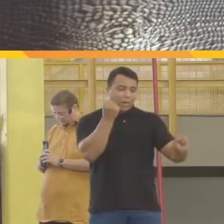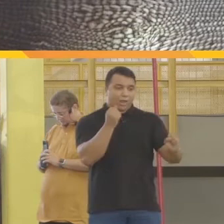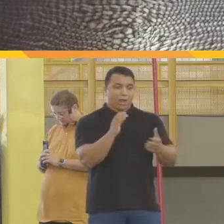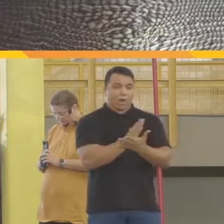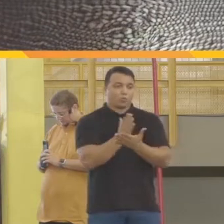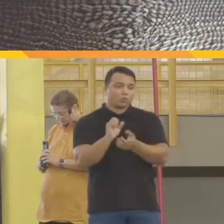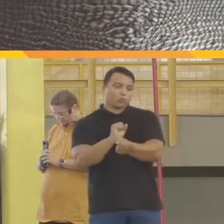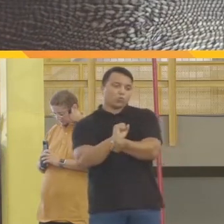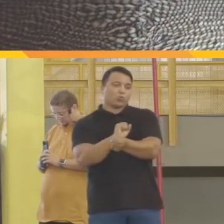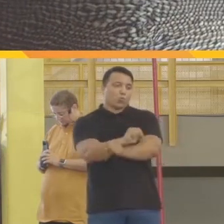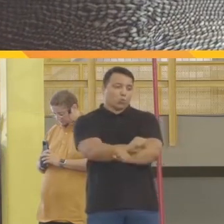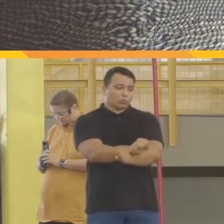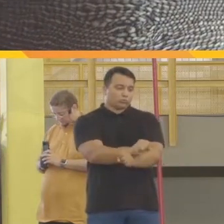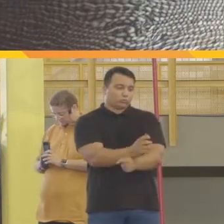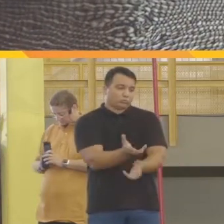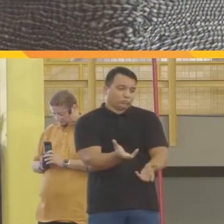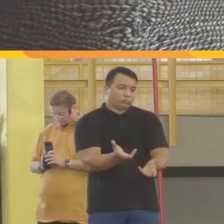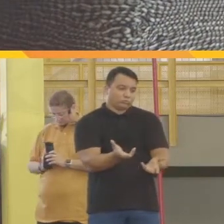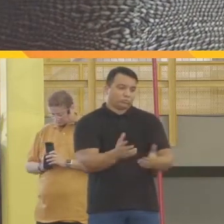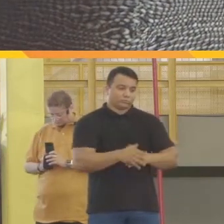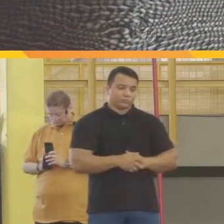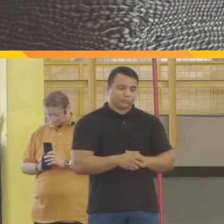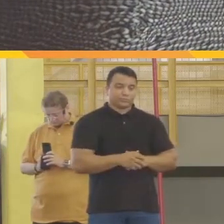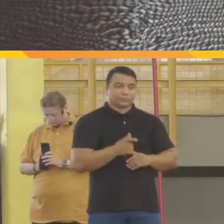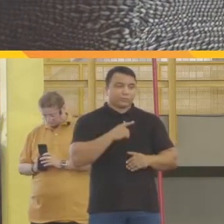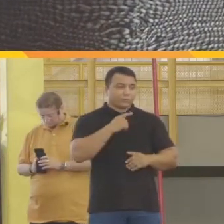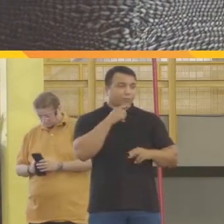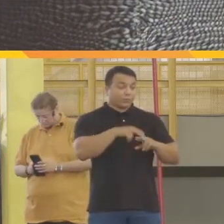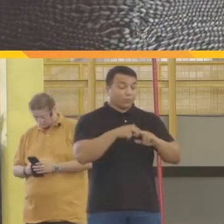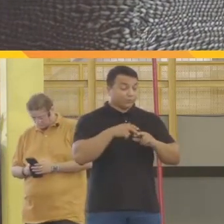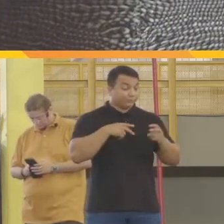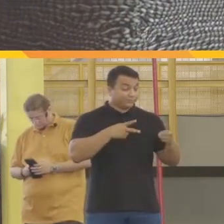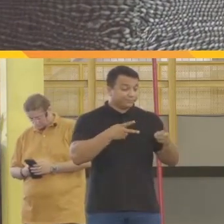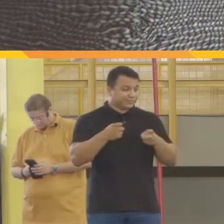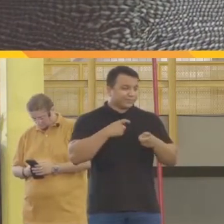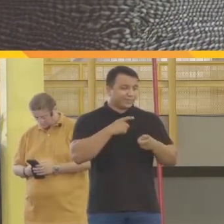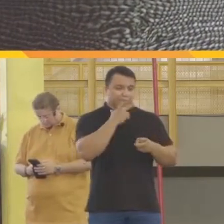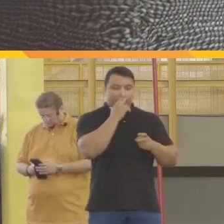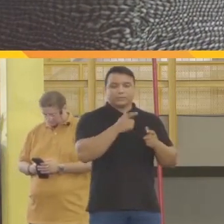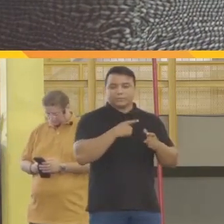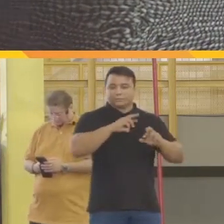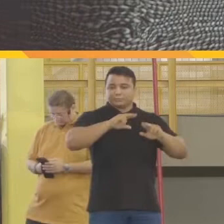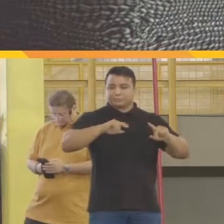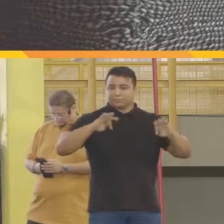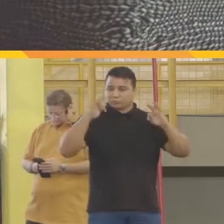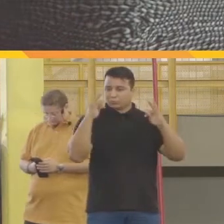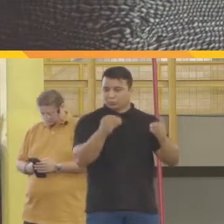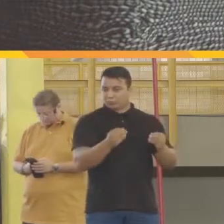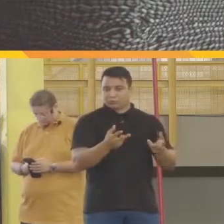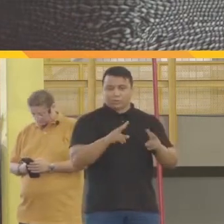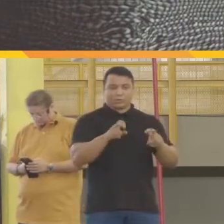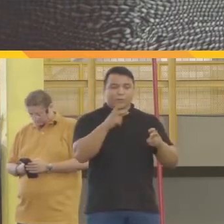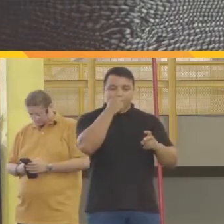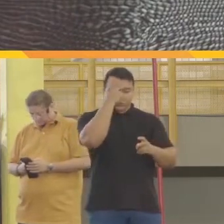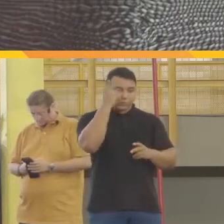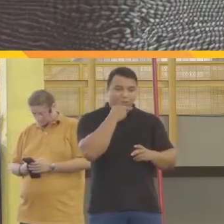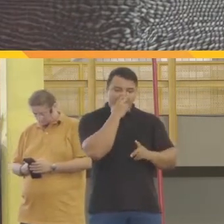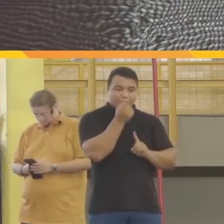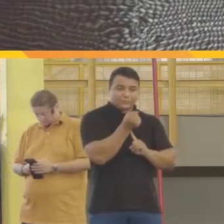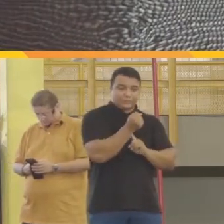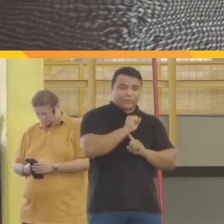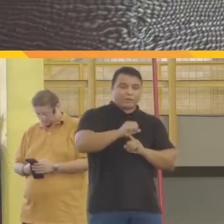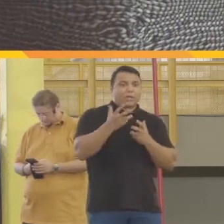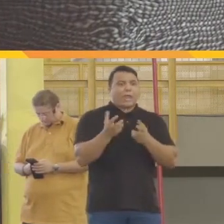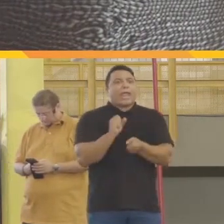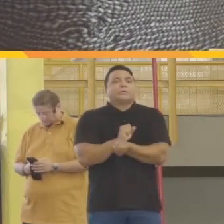contrários à abolição. Percebam que nós tivemos de tudo um pouco. Nós tivemos defensores da